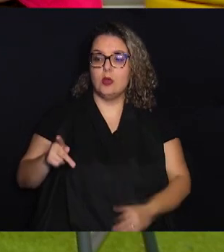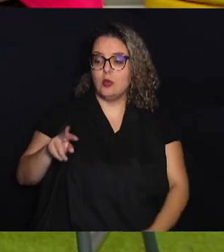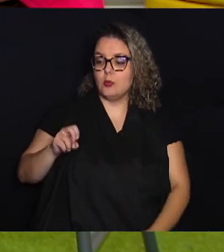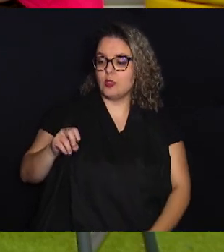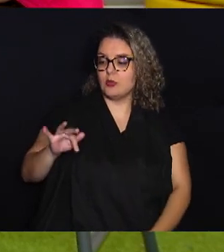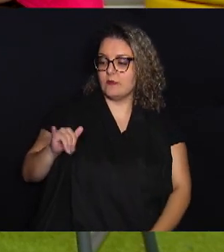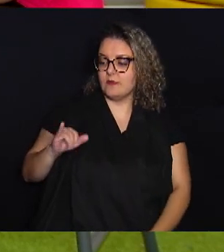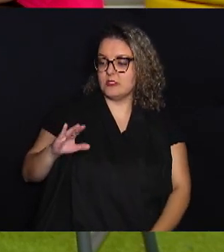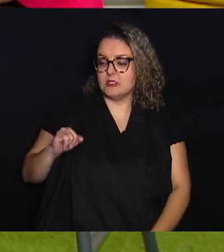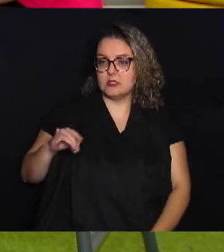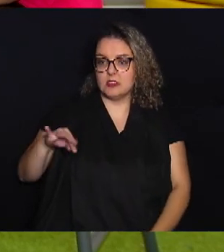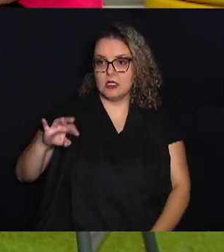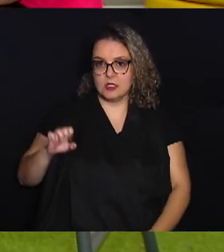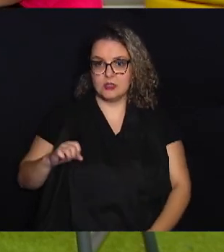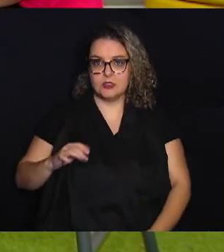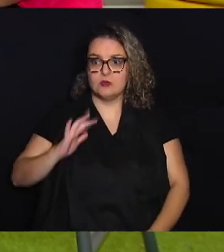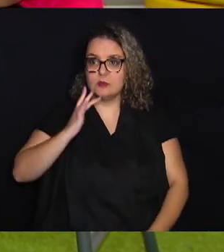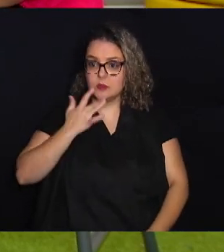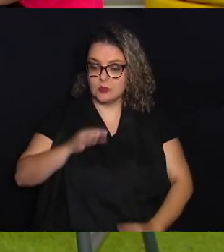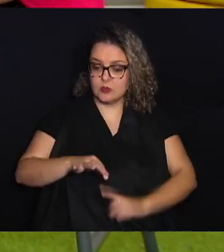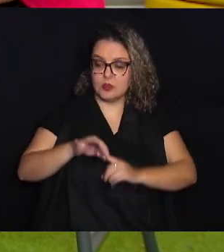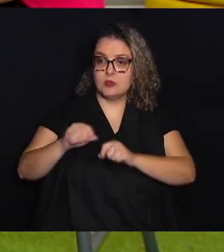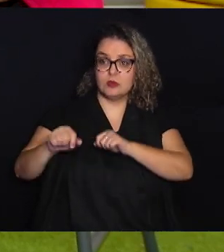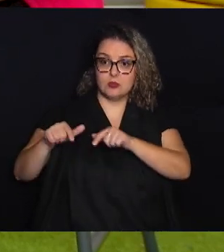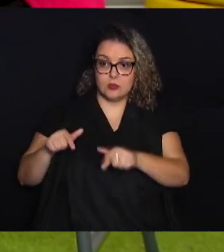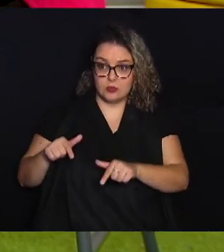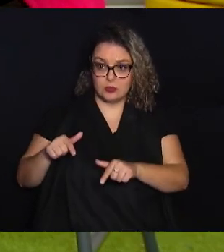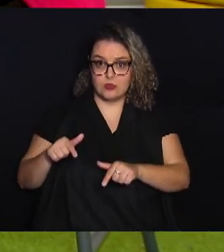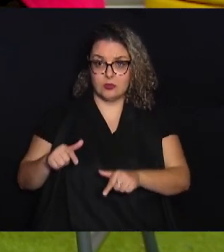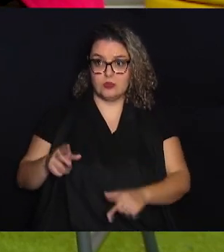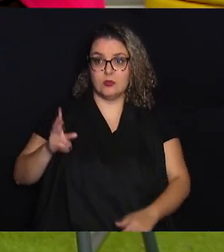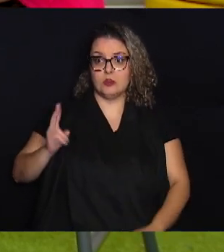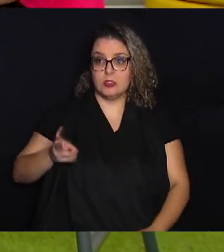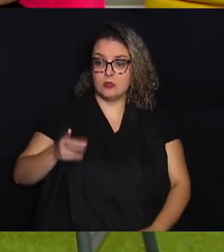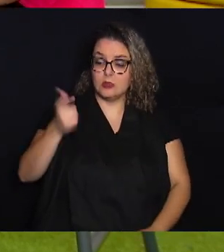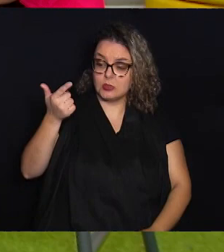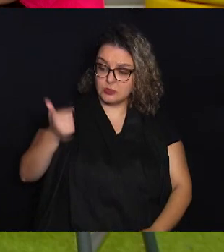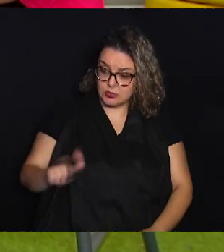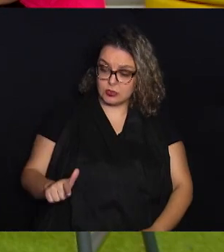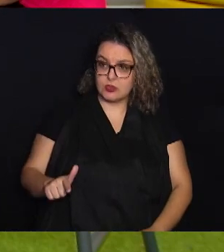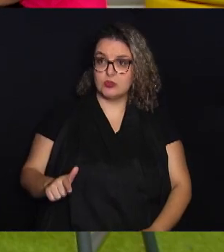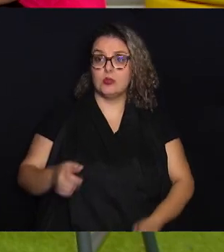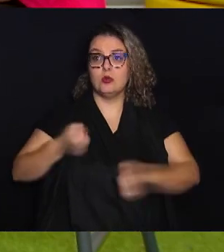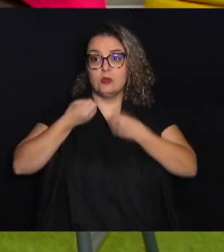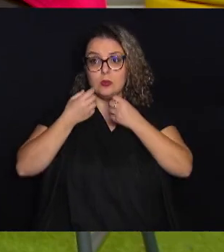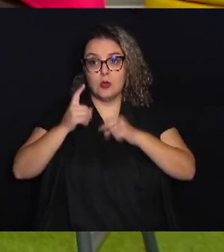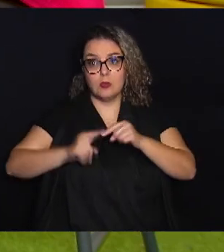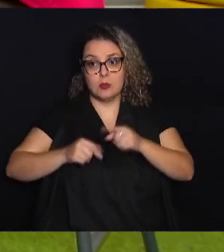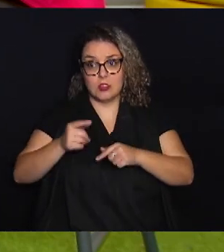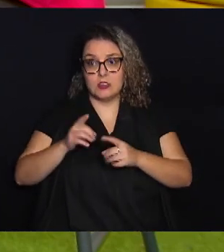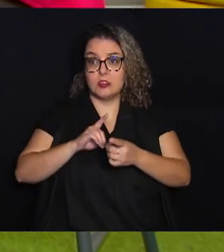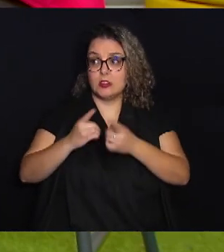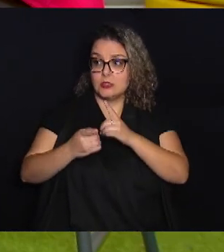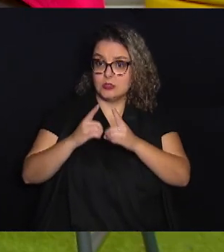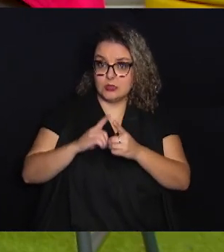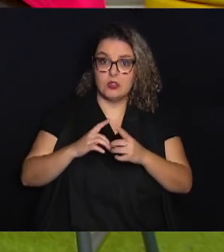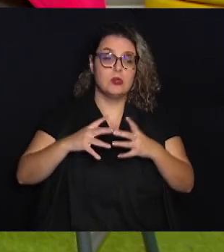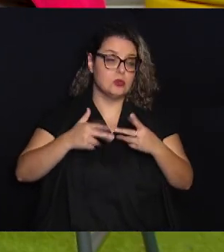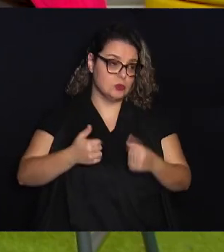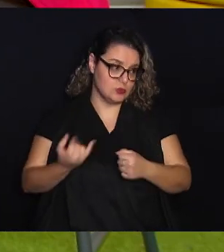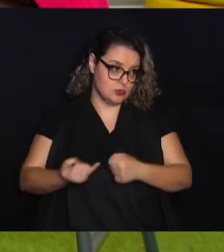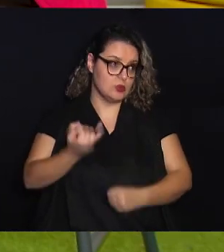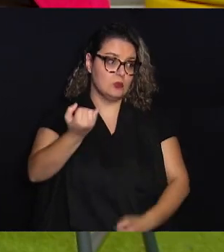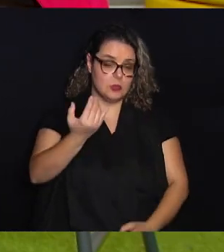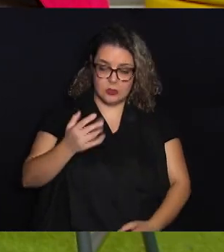adicional, priorizar a formação desses professores de forma continuada, bons materiais didáticos. Tudo isso